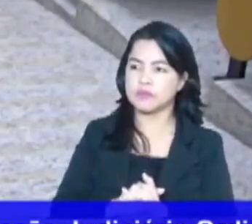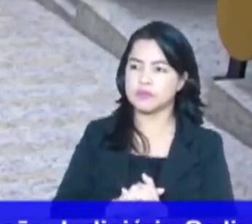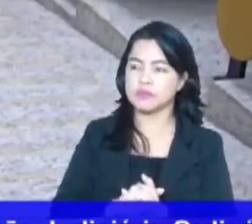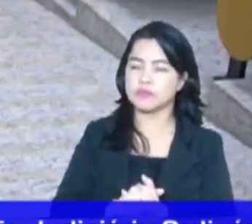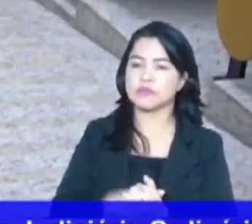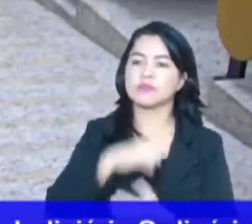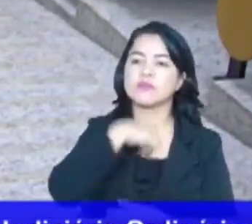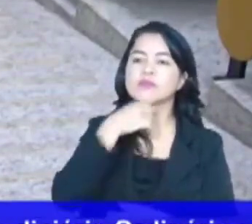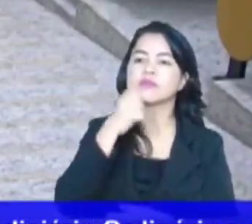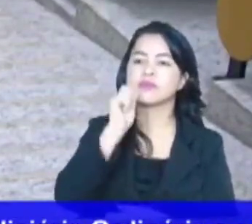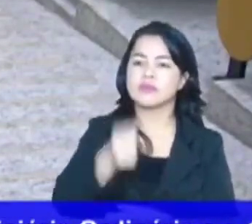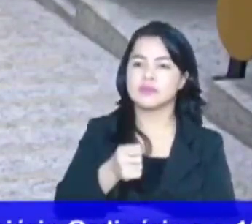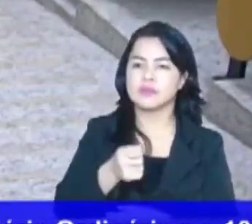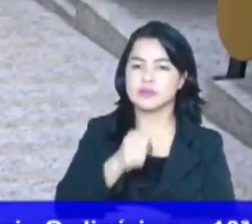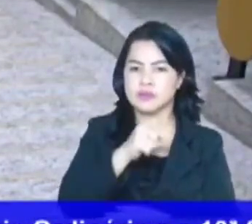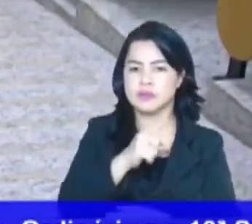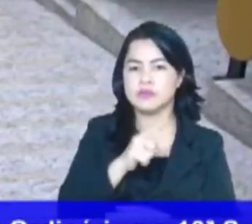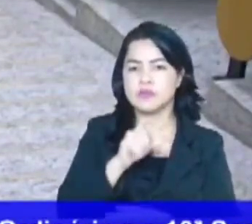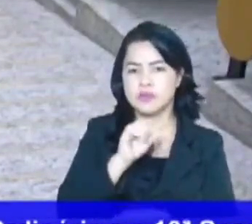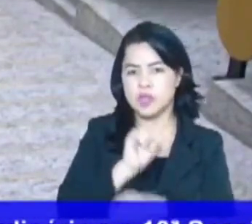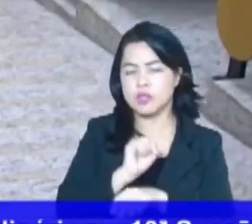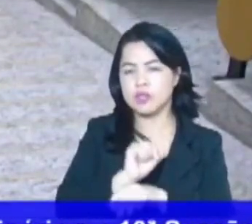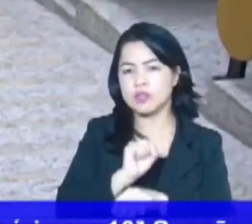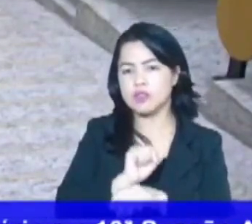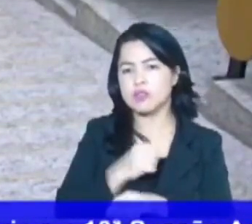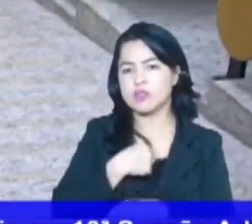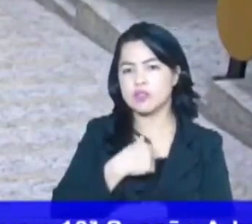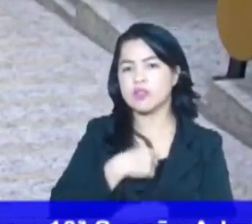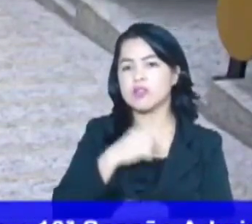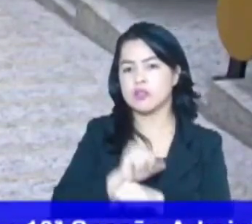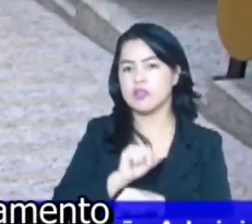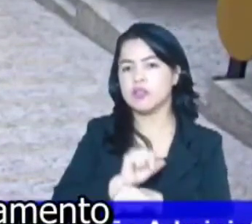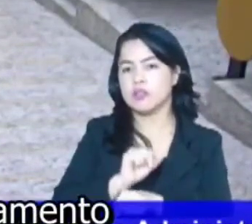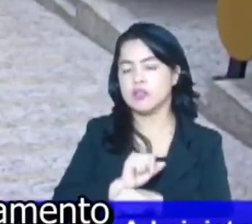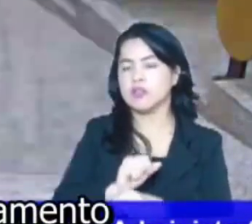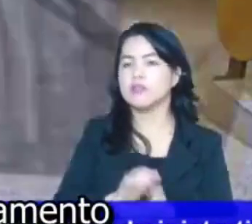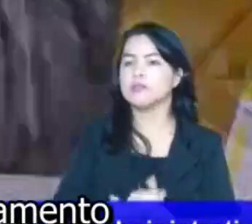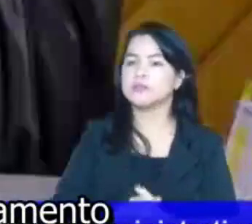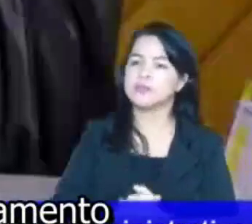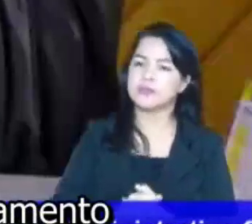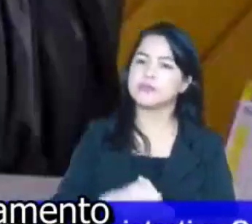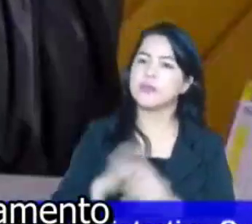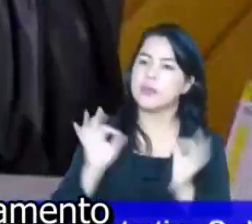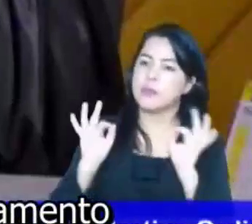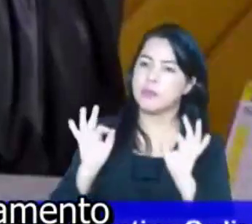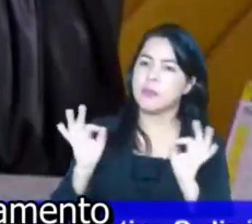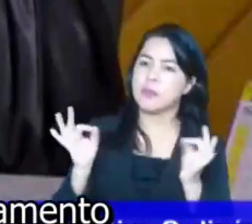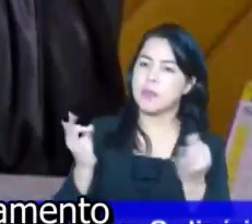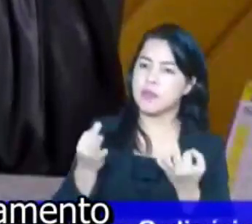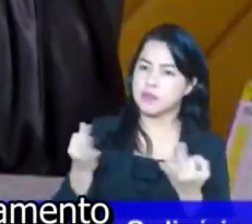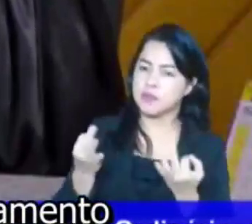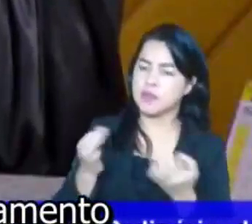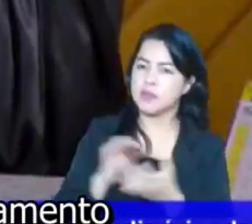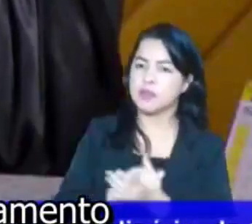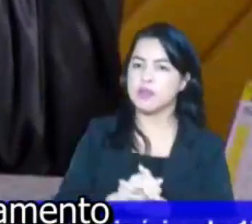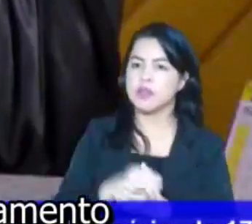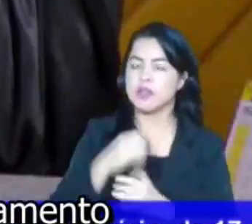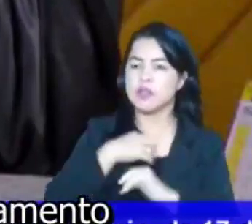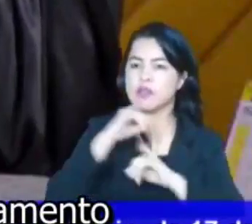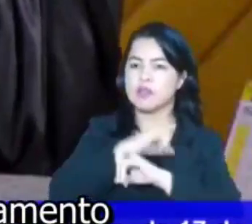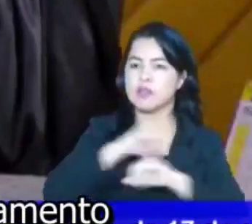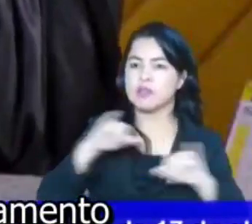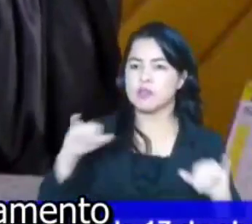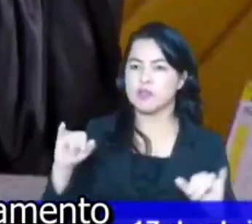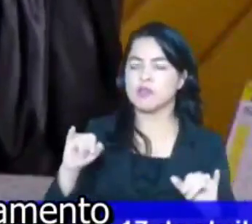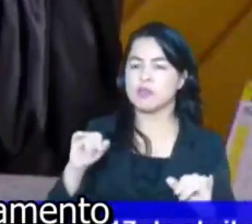Desembargador Carmo também aguarda, né, Carmo? Eu também vou aguardar isso também. Perfeito. Então, Foco desembargador João Lages.